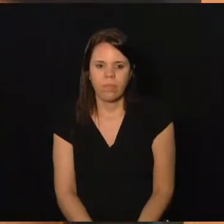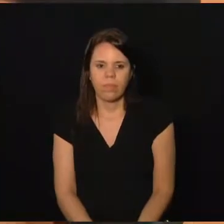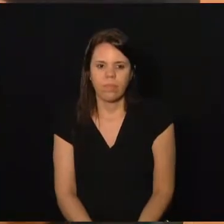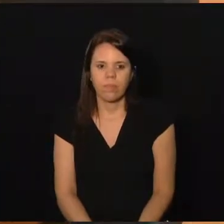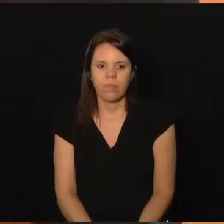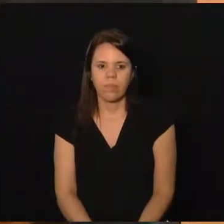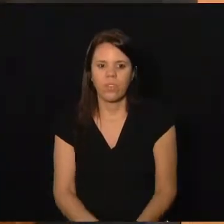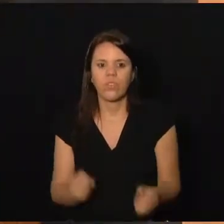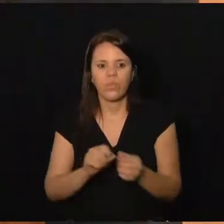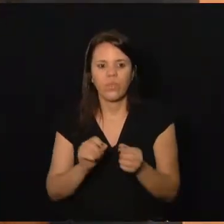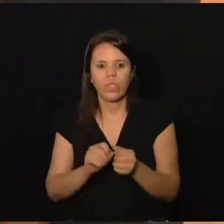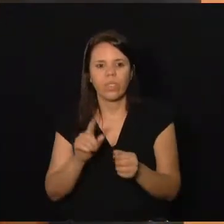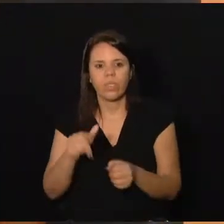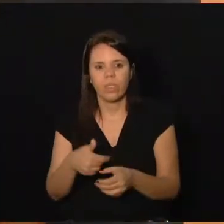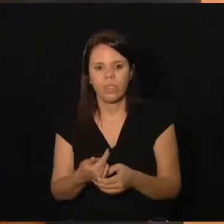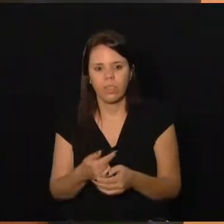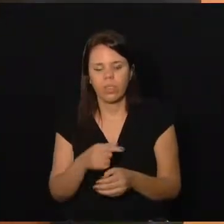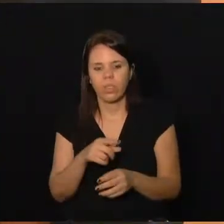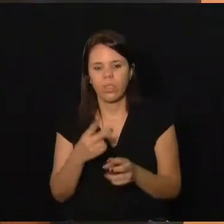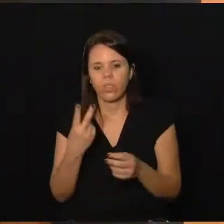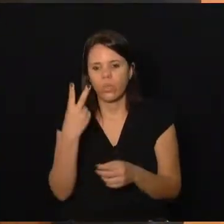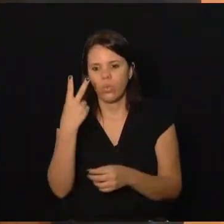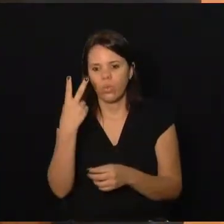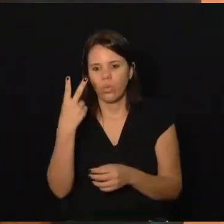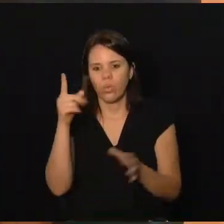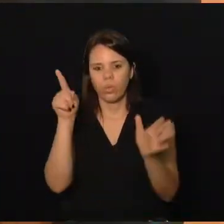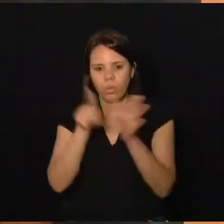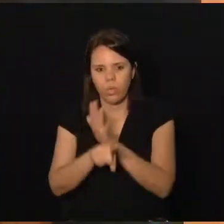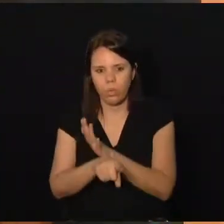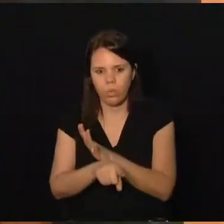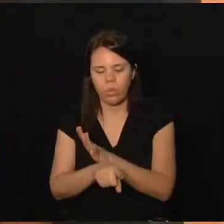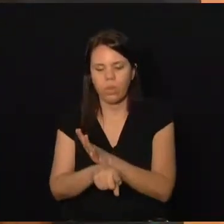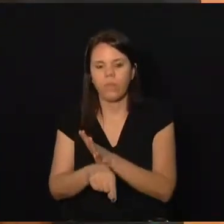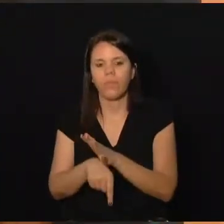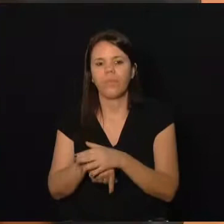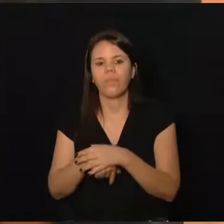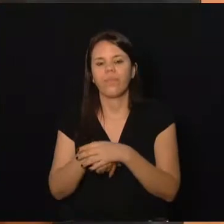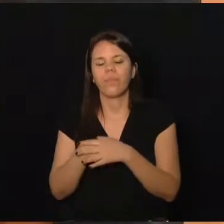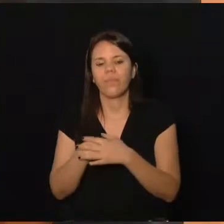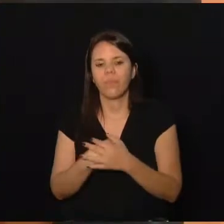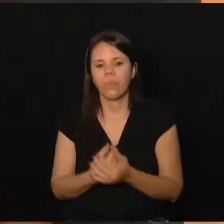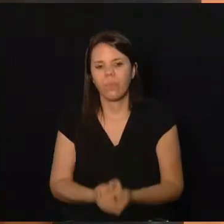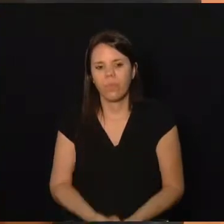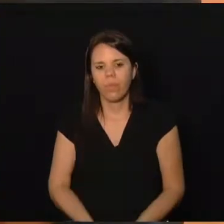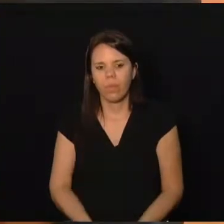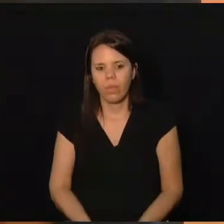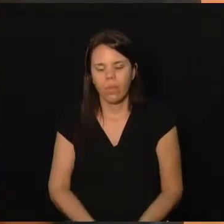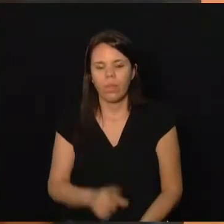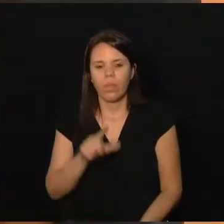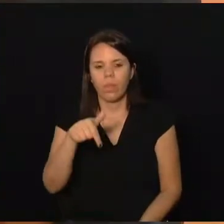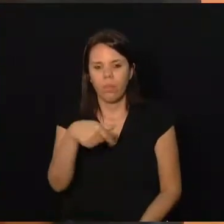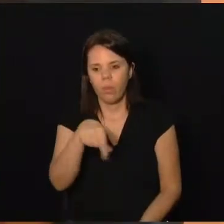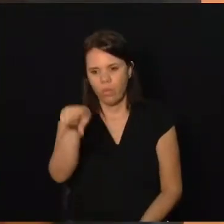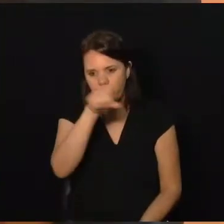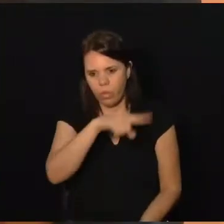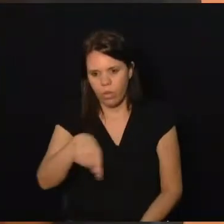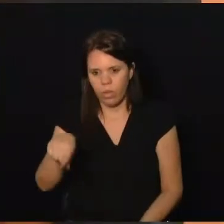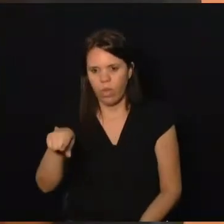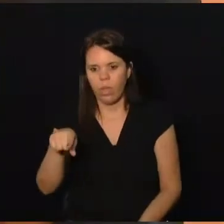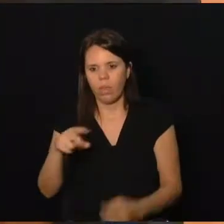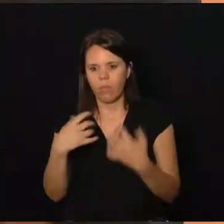vamos fazer assim, eu vou colocar as duas perguntas, tá? E depois, se vocês puderem